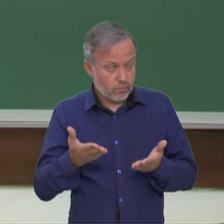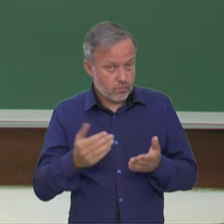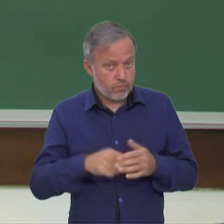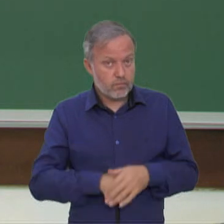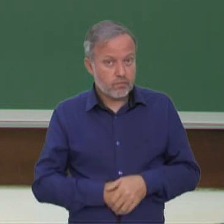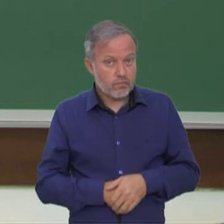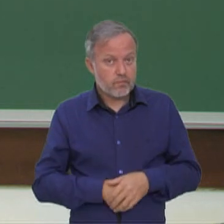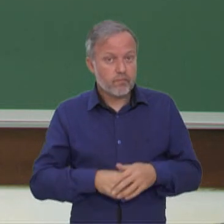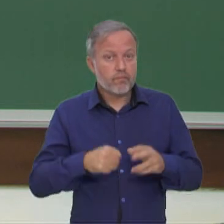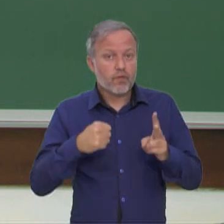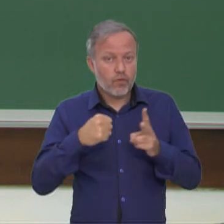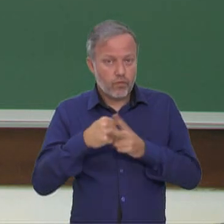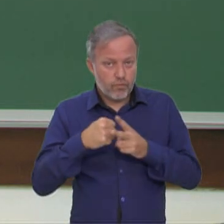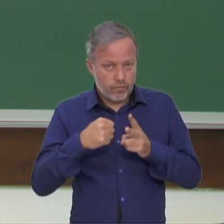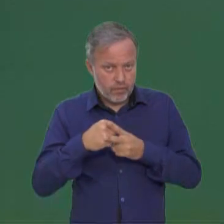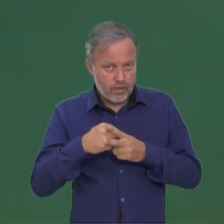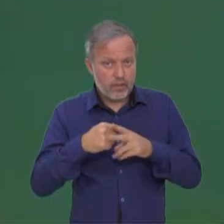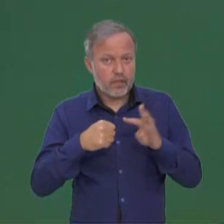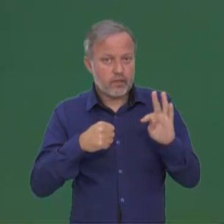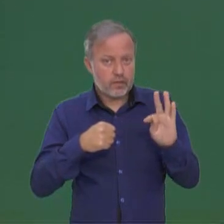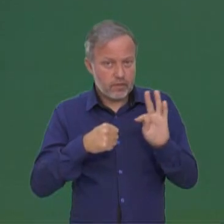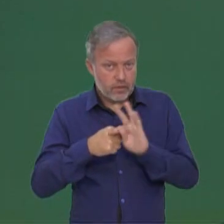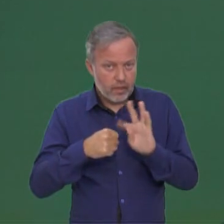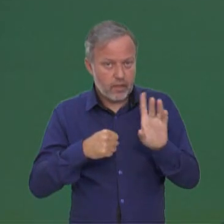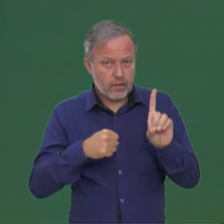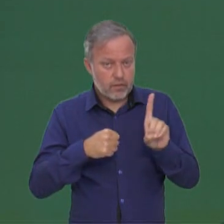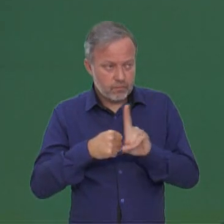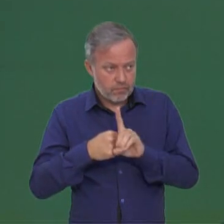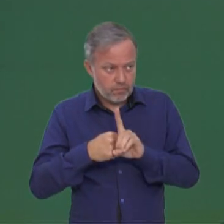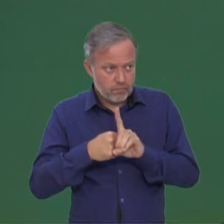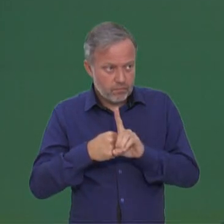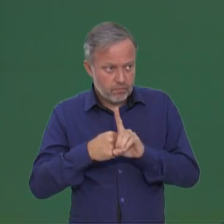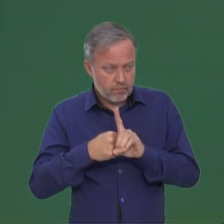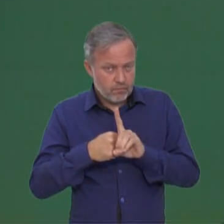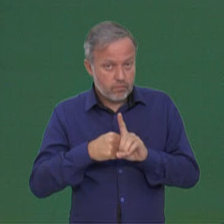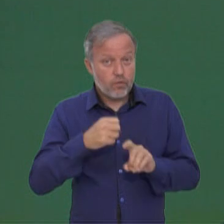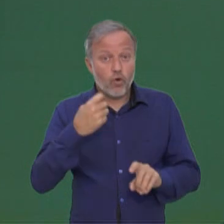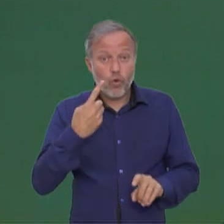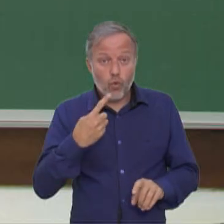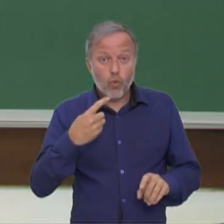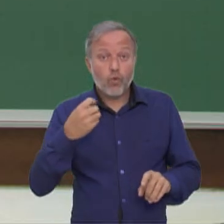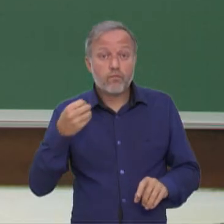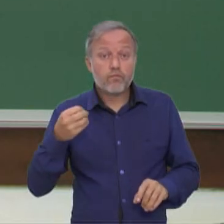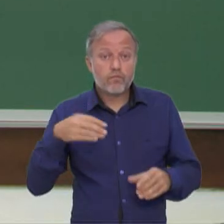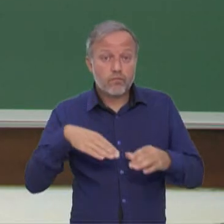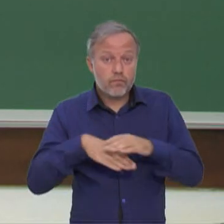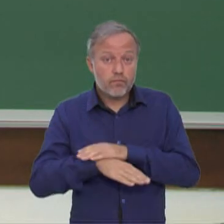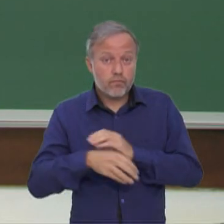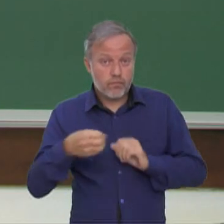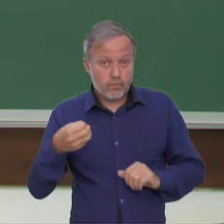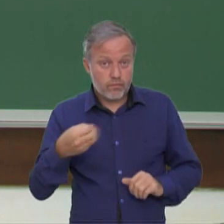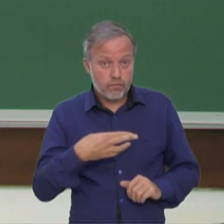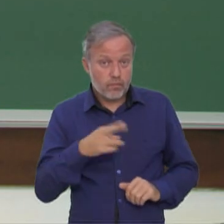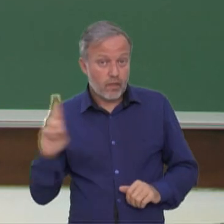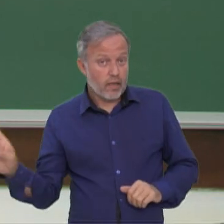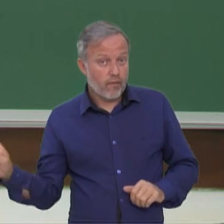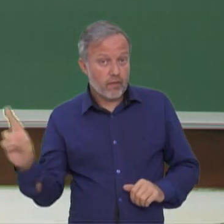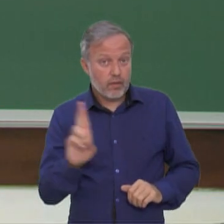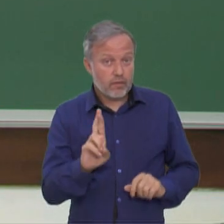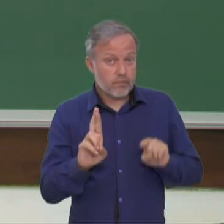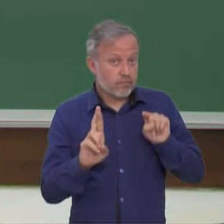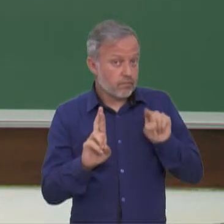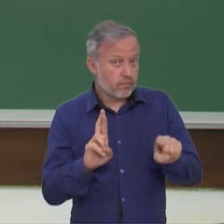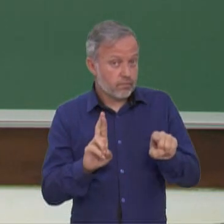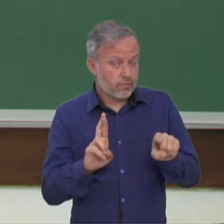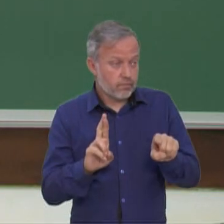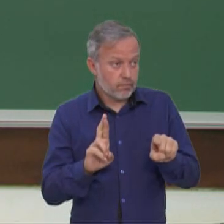verbo transitivo direto, certo? E aquele um tênis novo, a resposta à pergunta, né? Ou